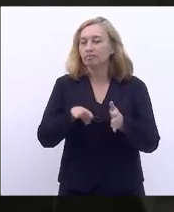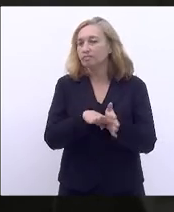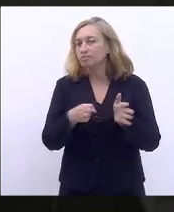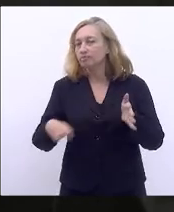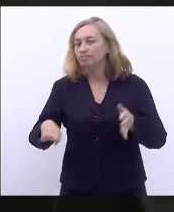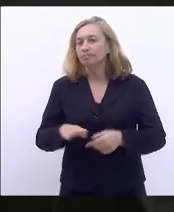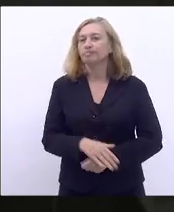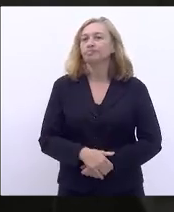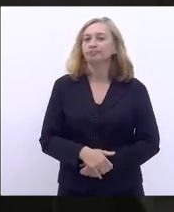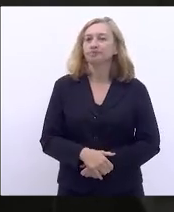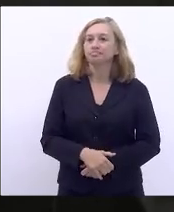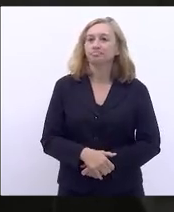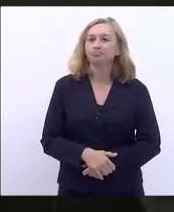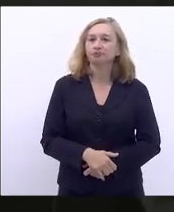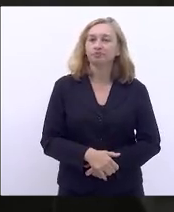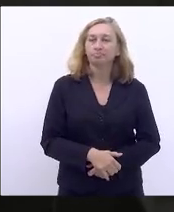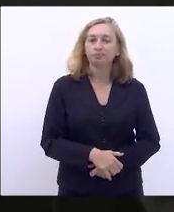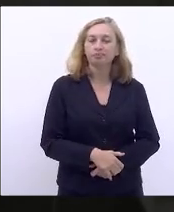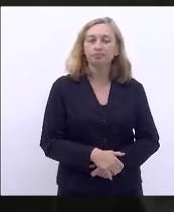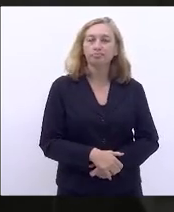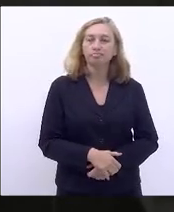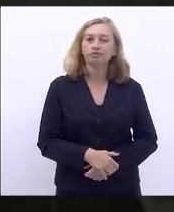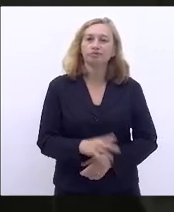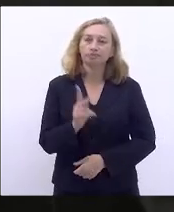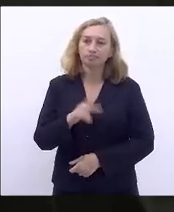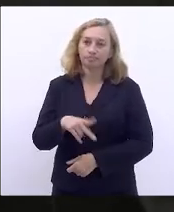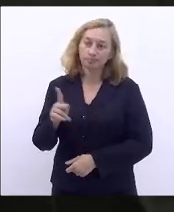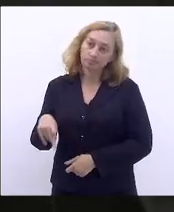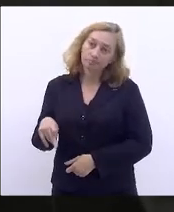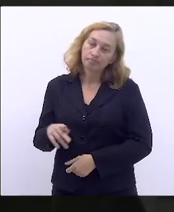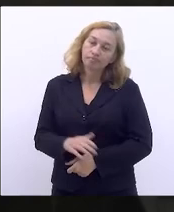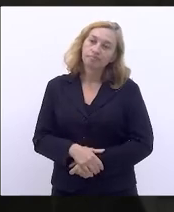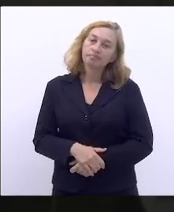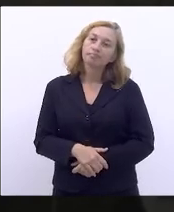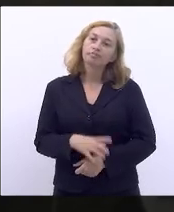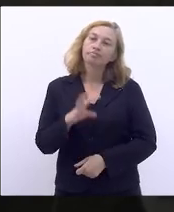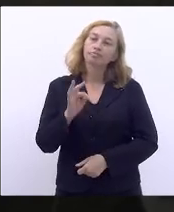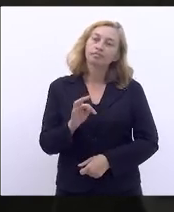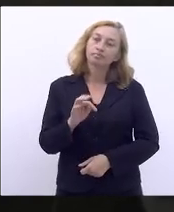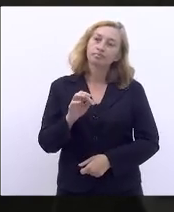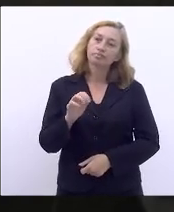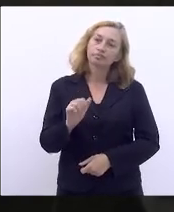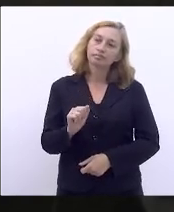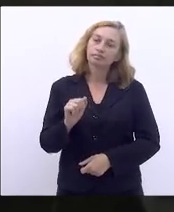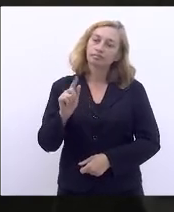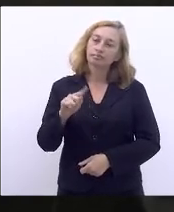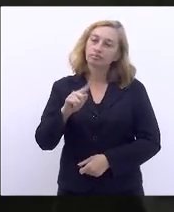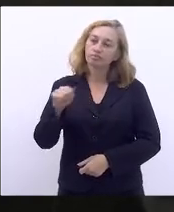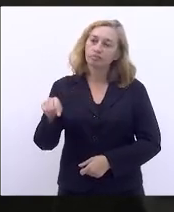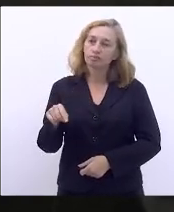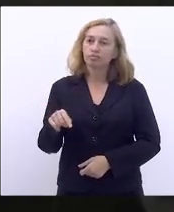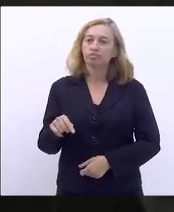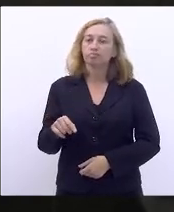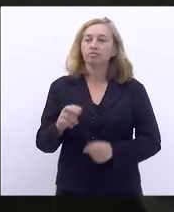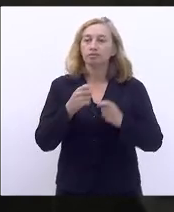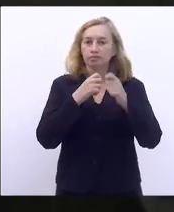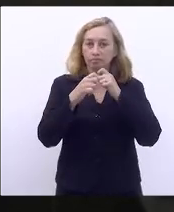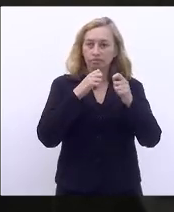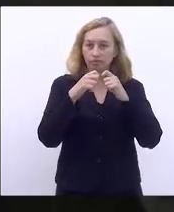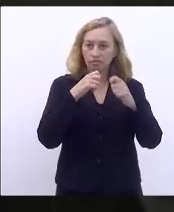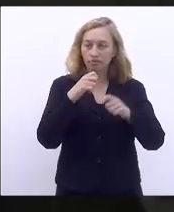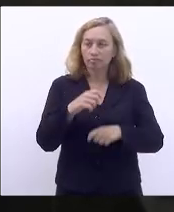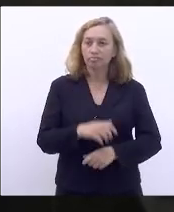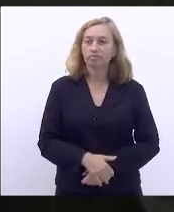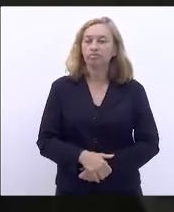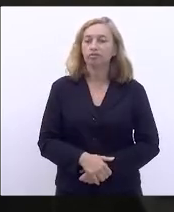E o professor, não é o professor Tauan, em entrevista exclusiva ao Prática